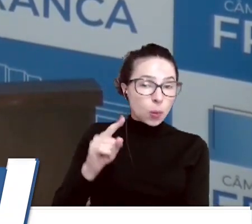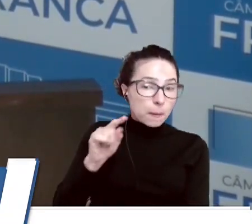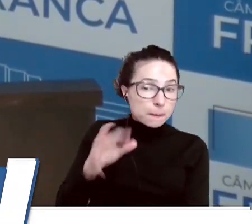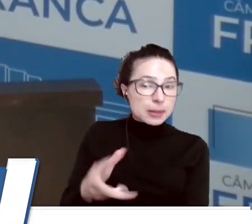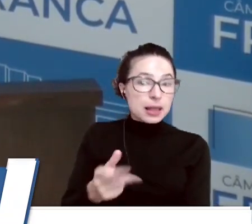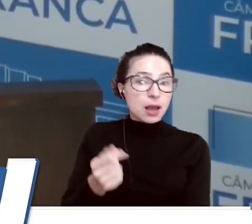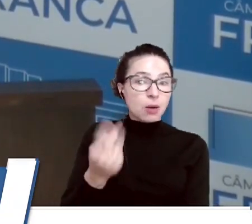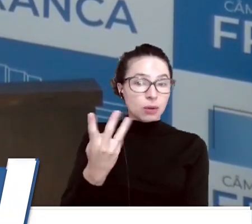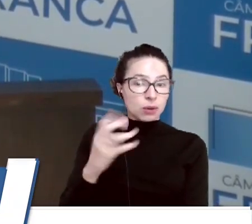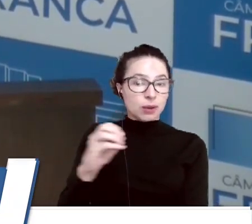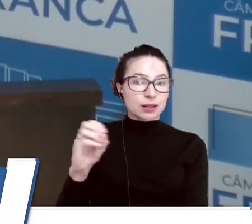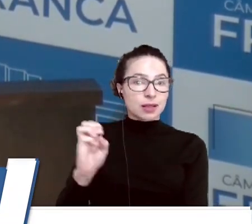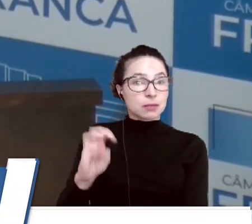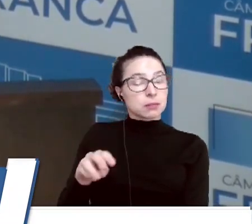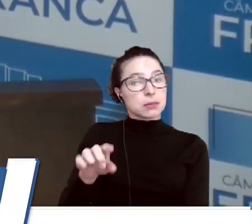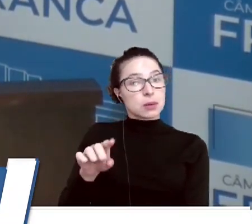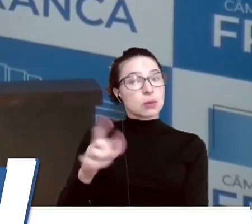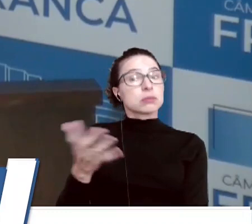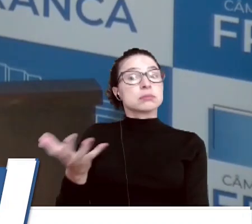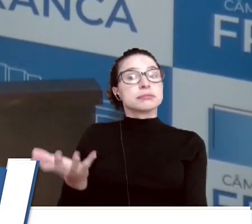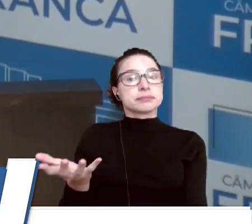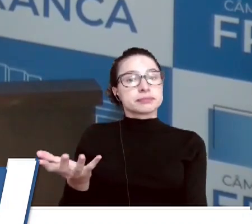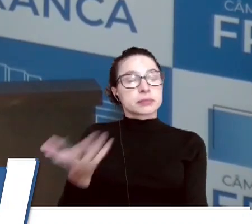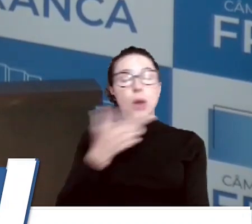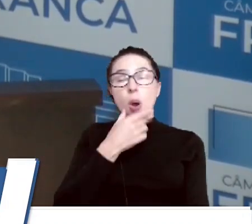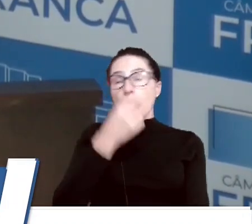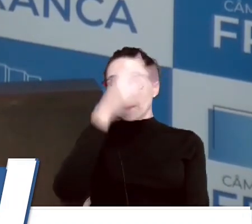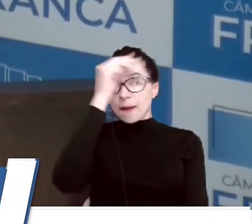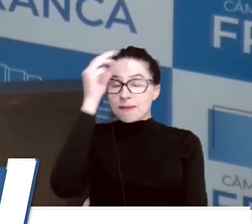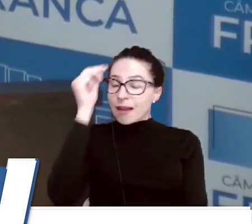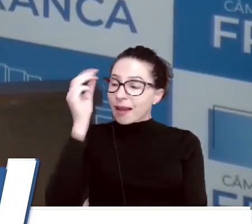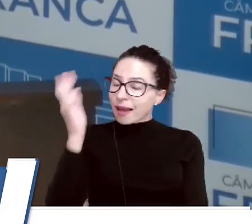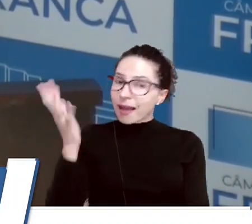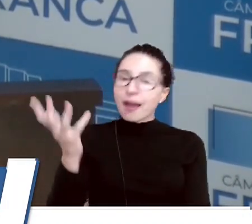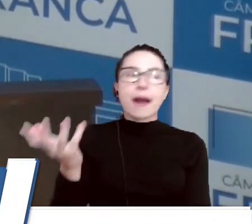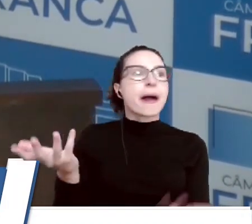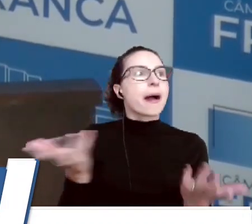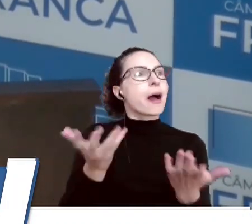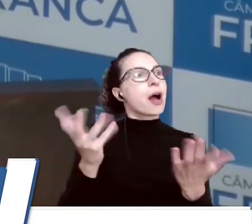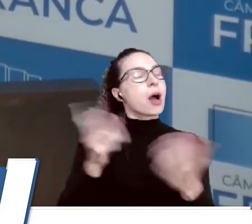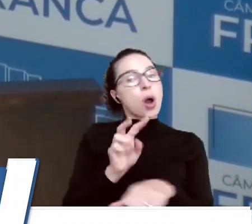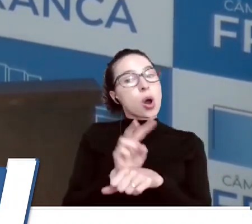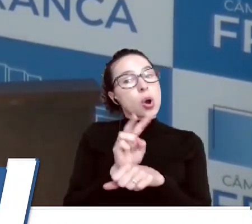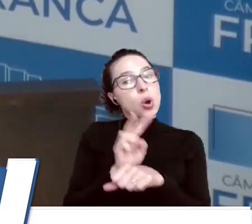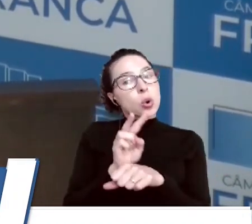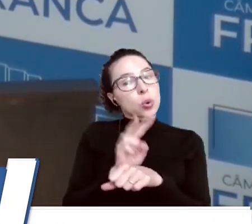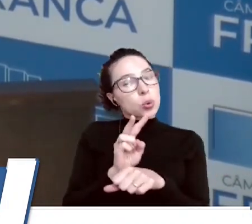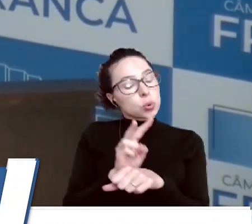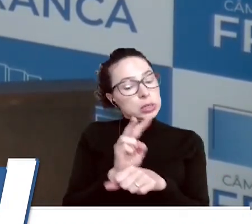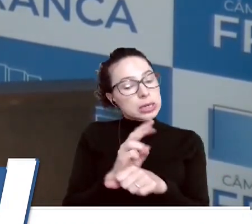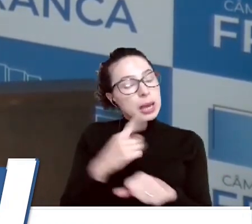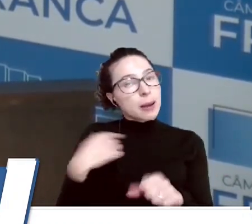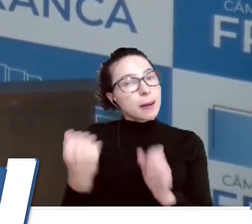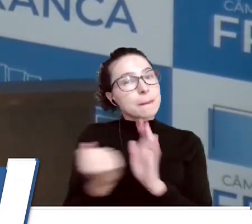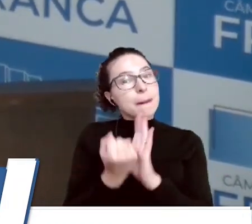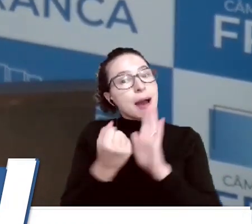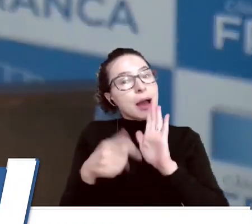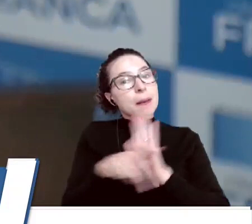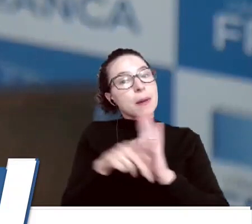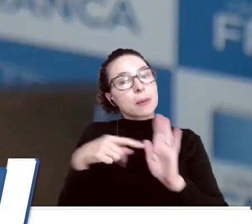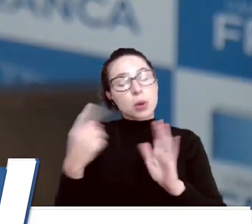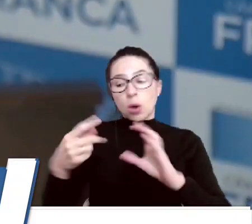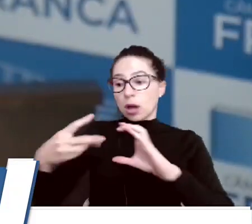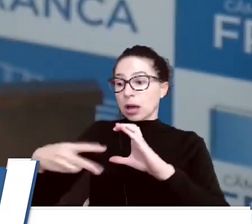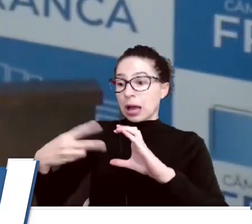1.400.000? Quem sabe? Prefeito, é hora de proteger o nosso patrimônio. Câmara